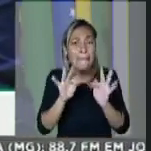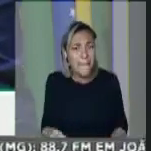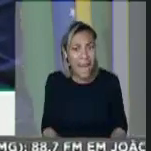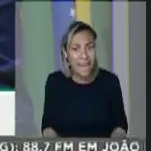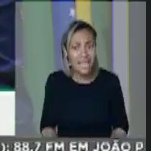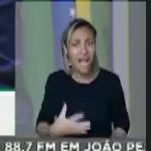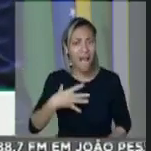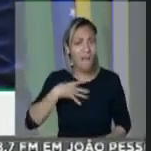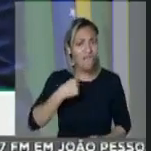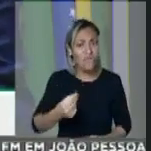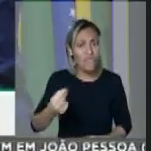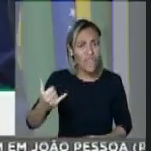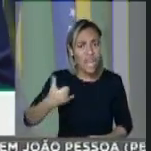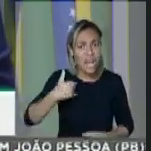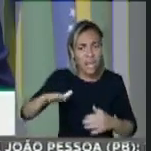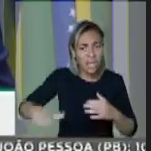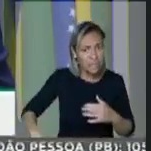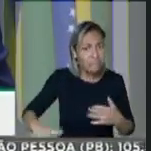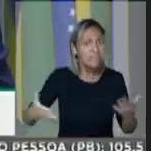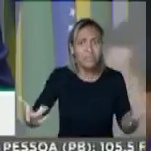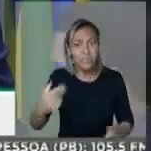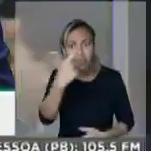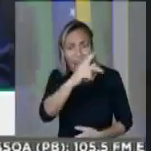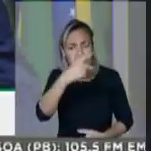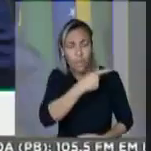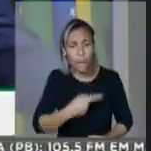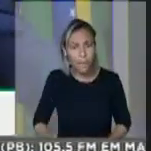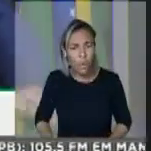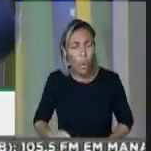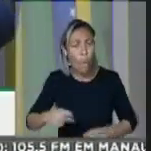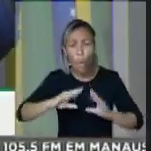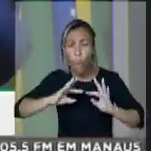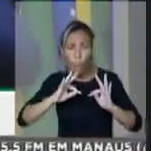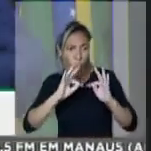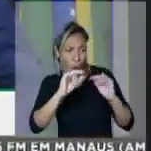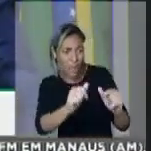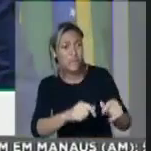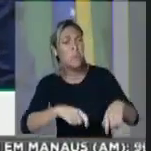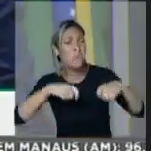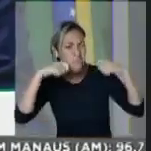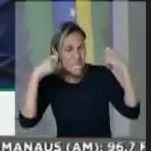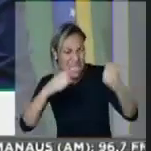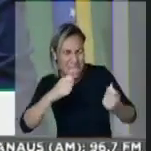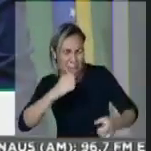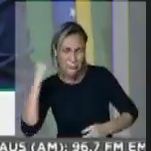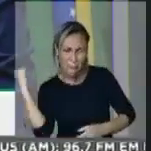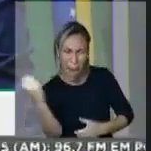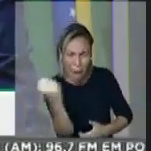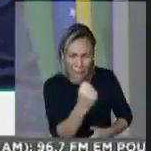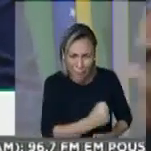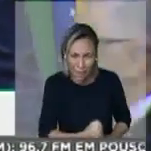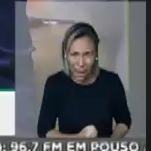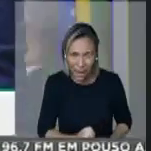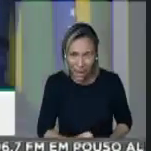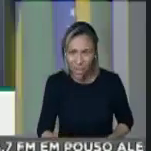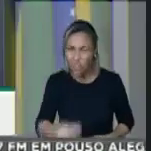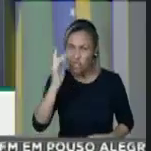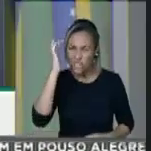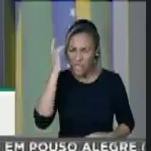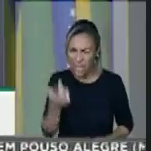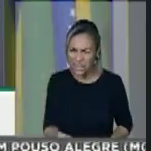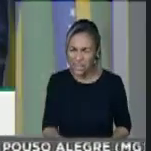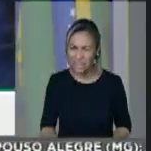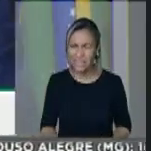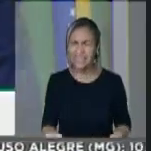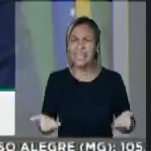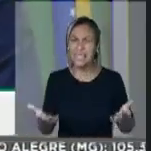filha menor do presidente, e o resto tem que ser liquidado? Eu acho que está